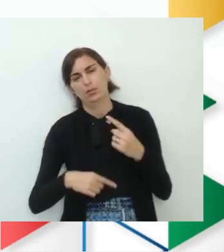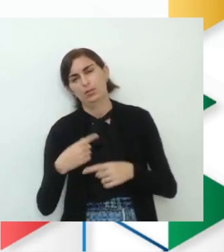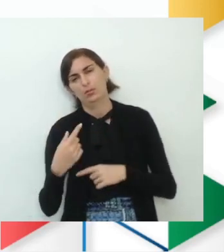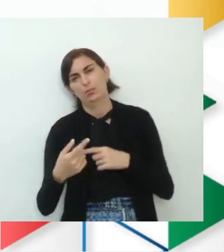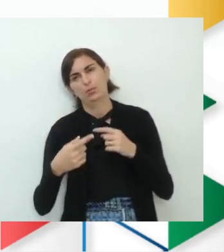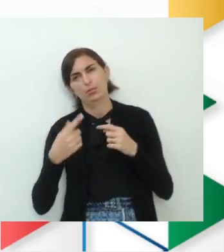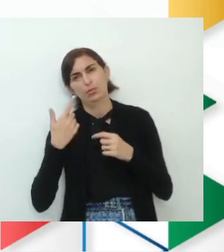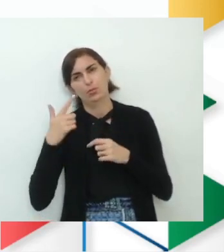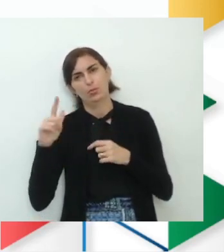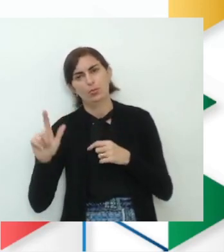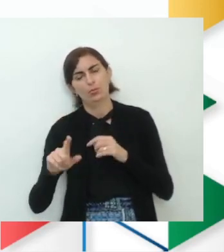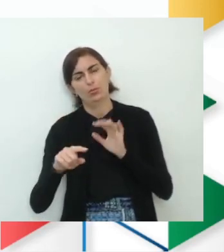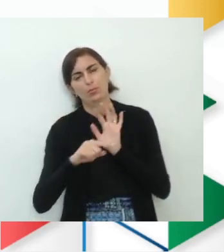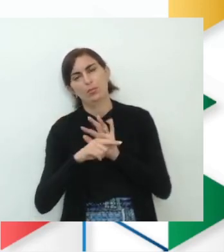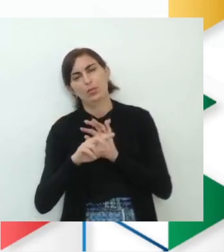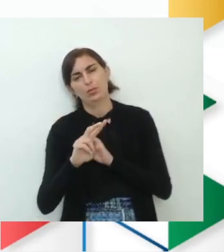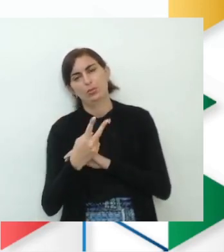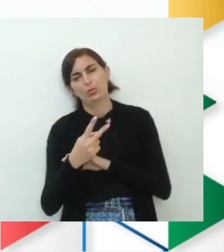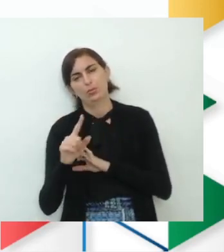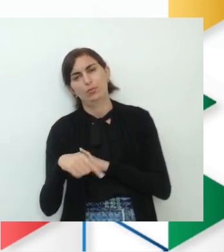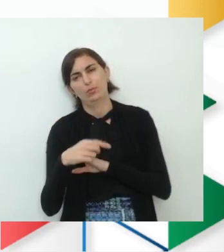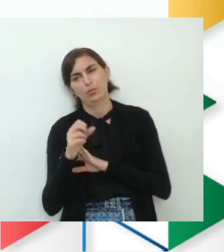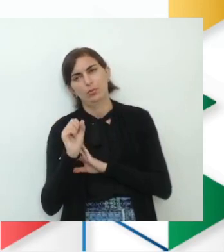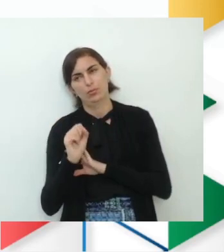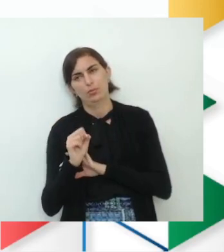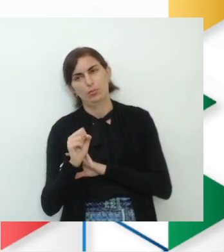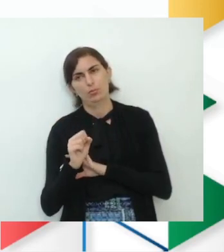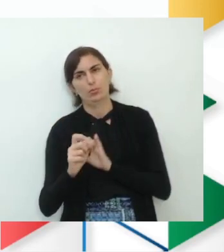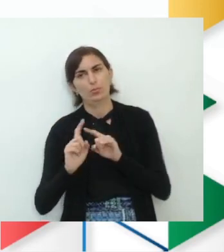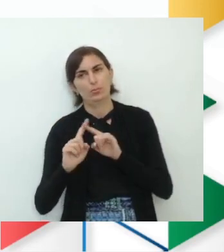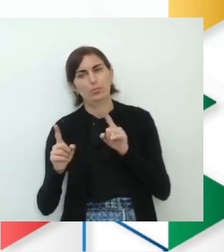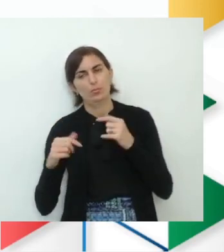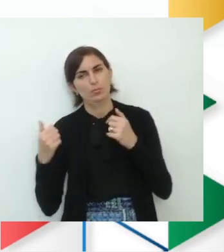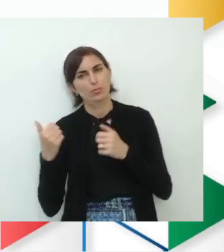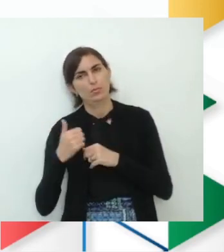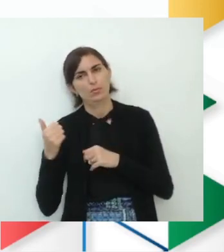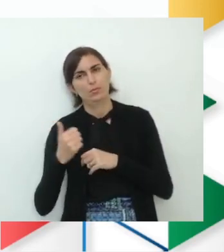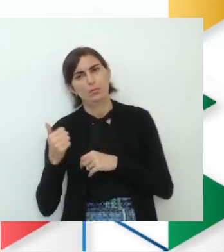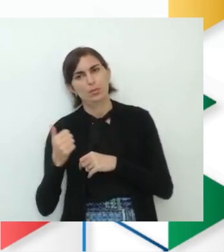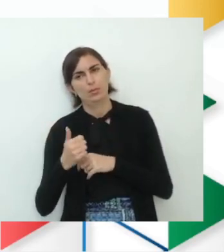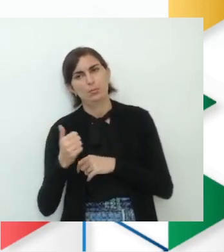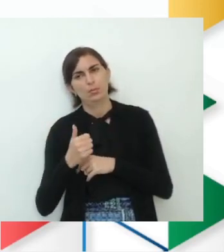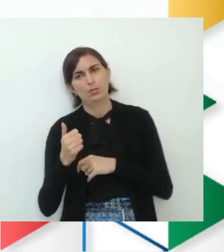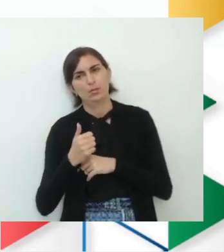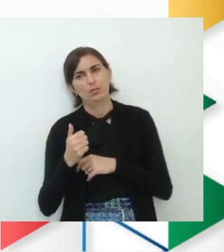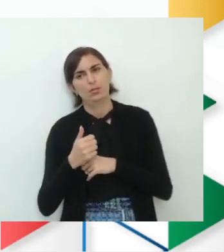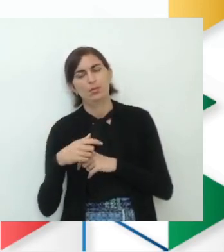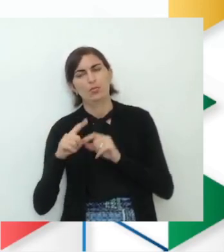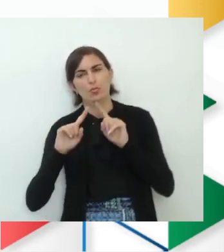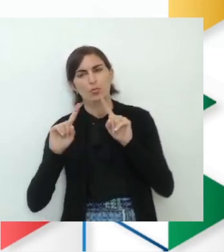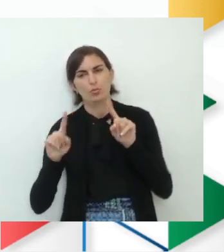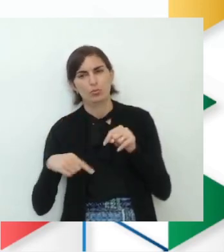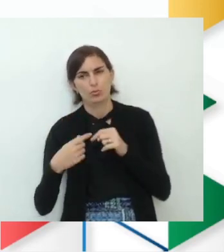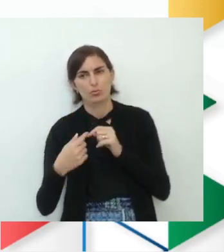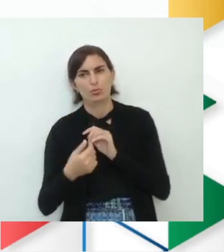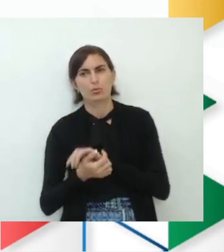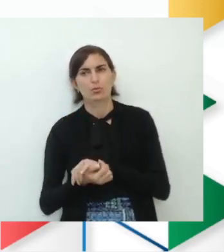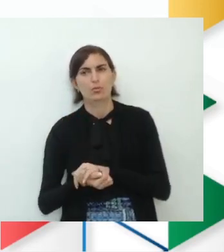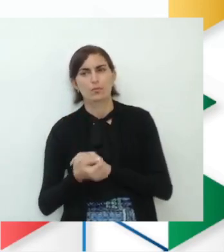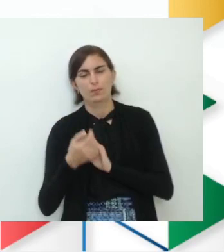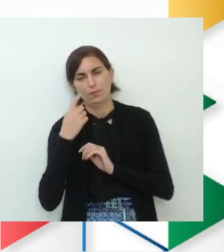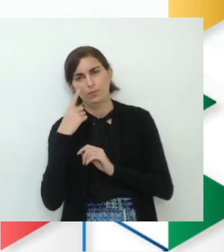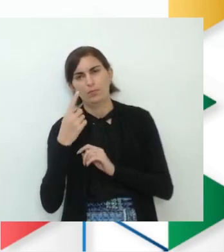ali para o outro parênteses que é menos 2,8, tá bom? Mas primeiro esse está aí junto dos colchetes.